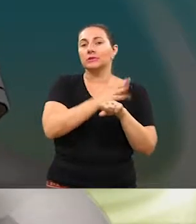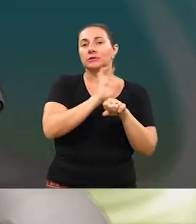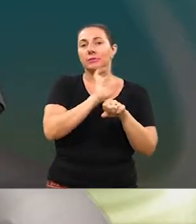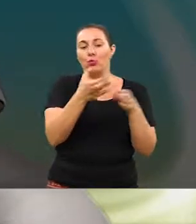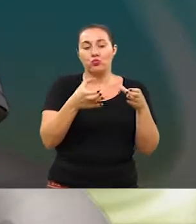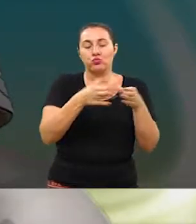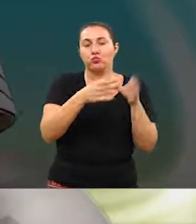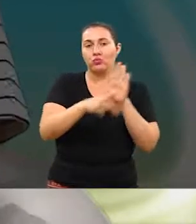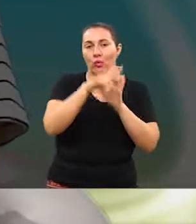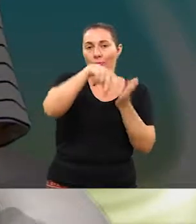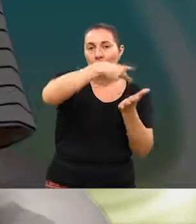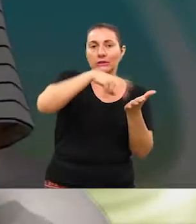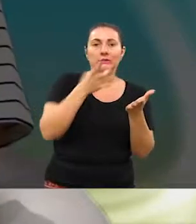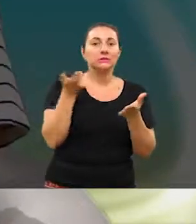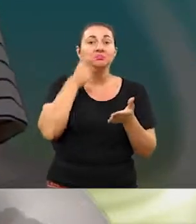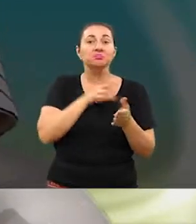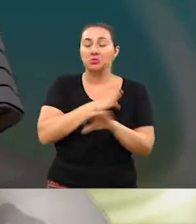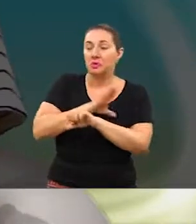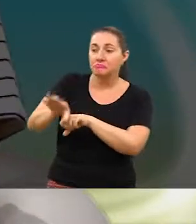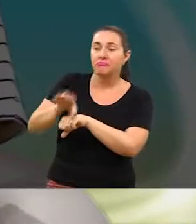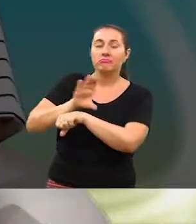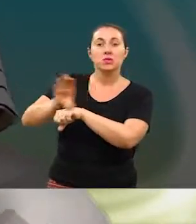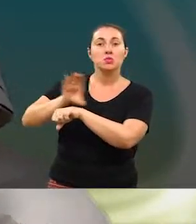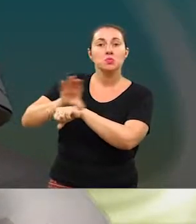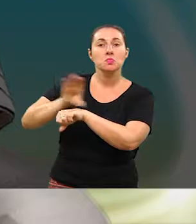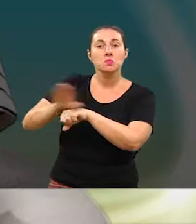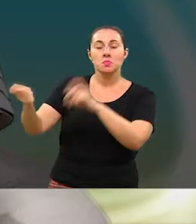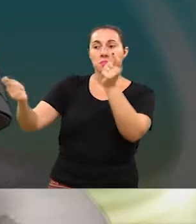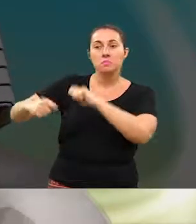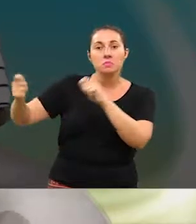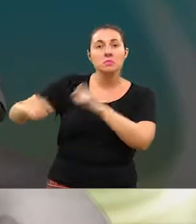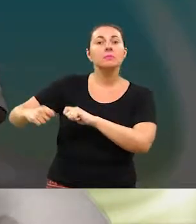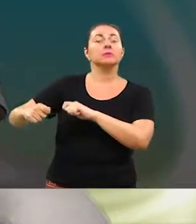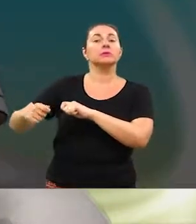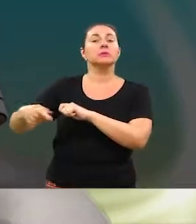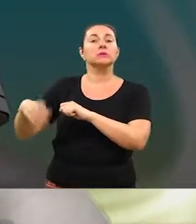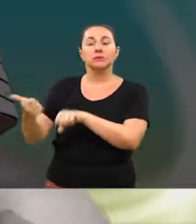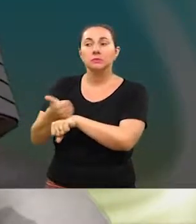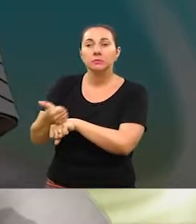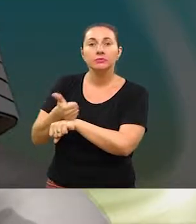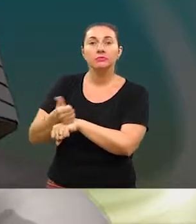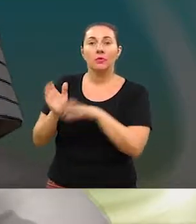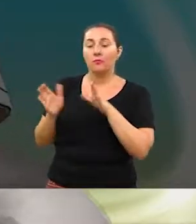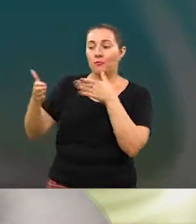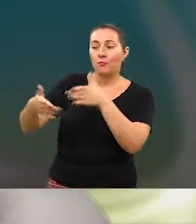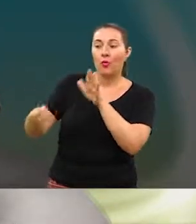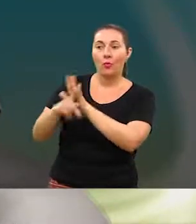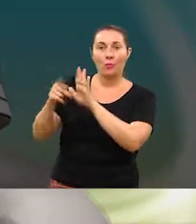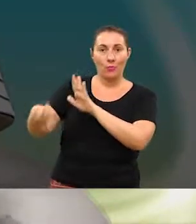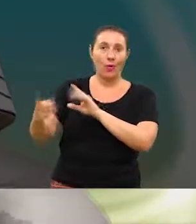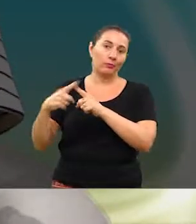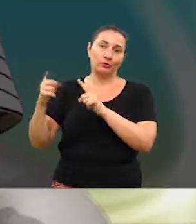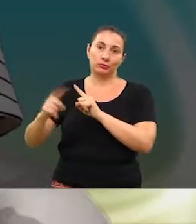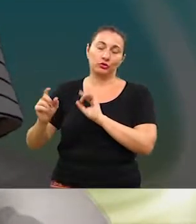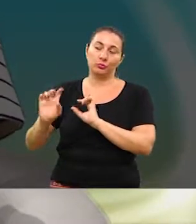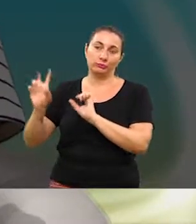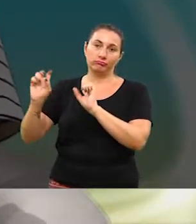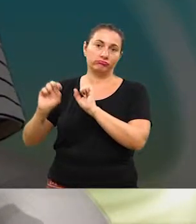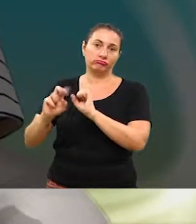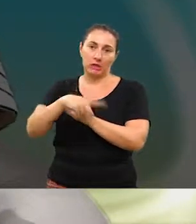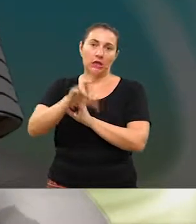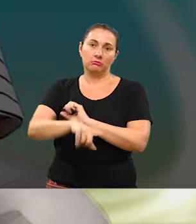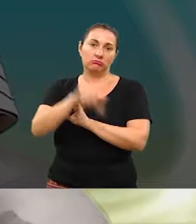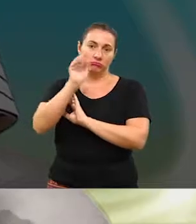E ela consegue fazer vários cursos profissionalizantes de aperfeiçoamento. E focar mais nesse estilo, digamos assim, que ela escolhe,